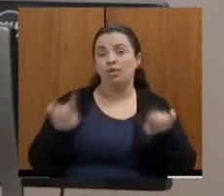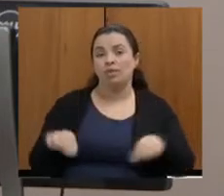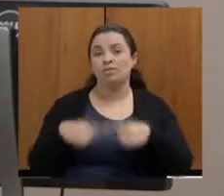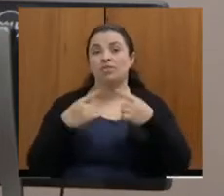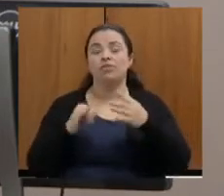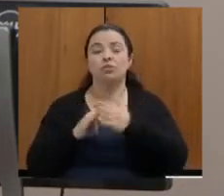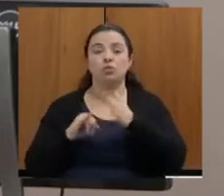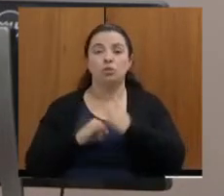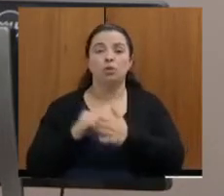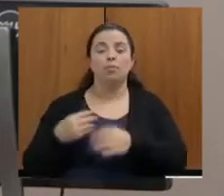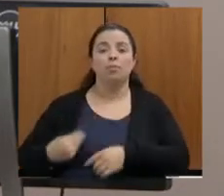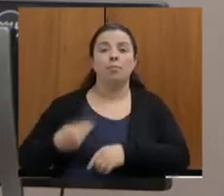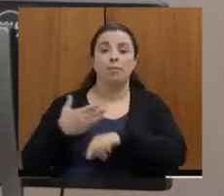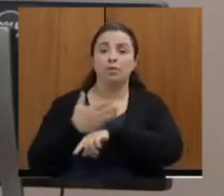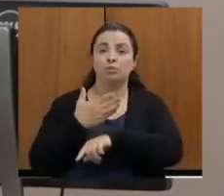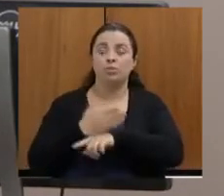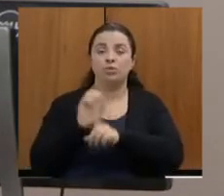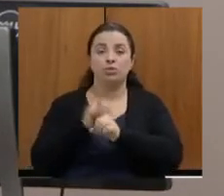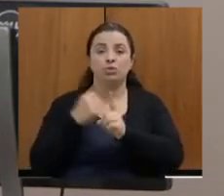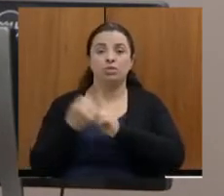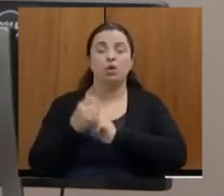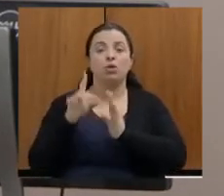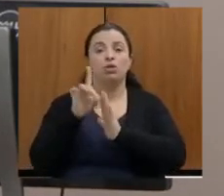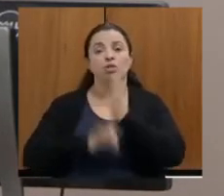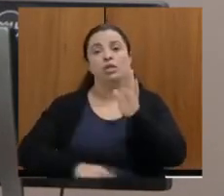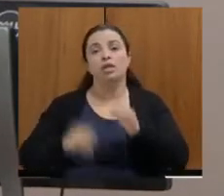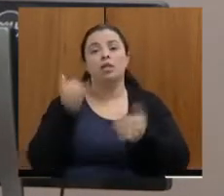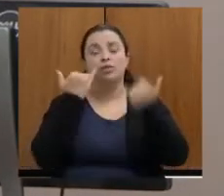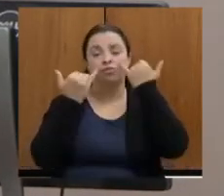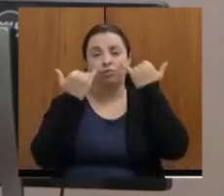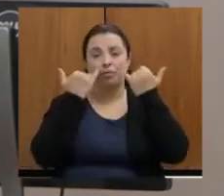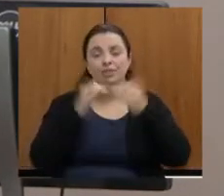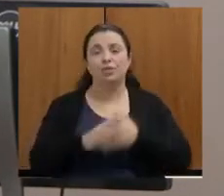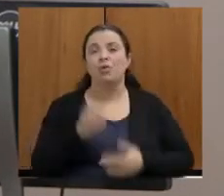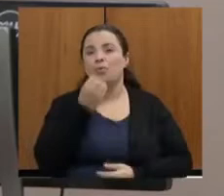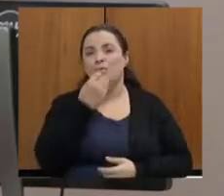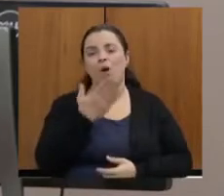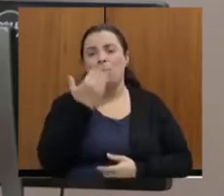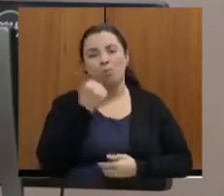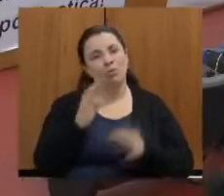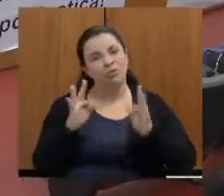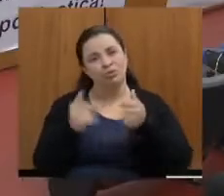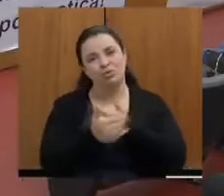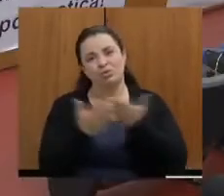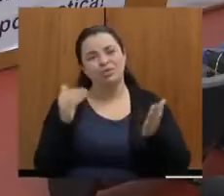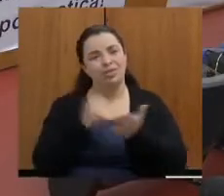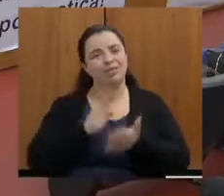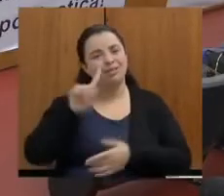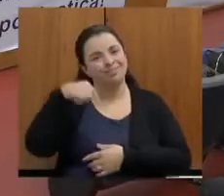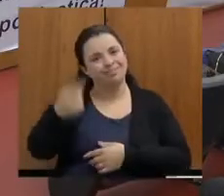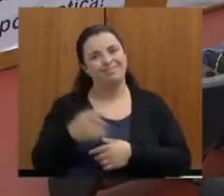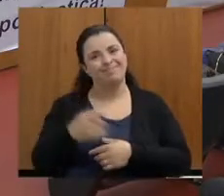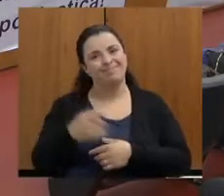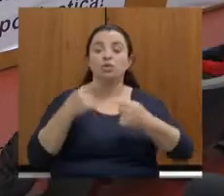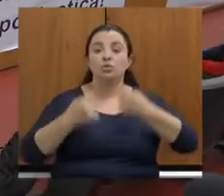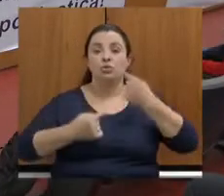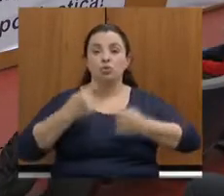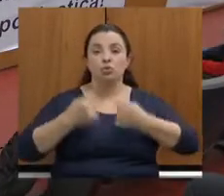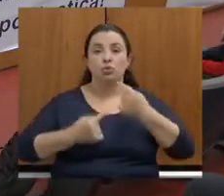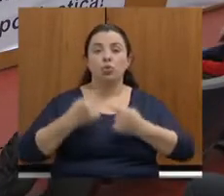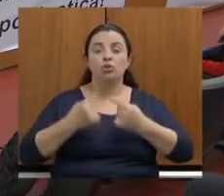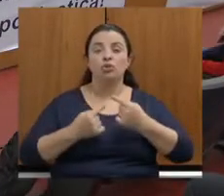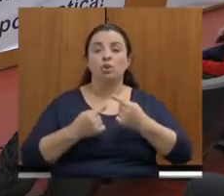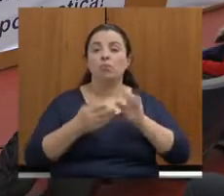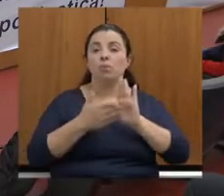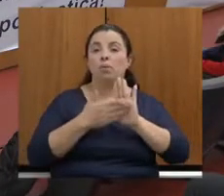participação social e direito à informação um bom almoço a todos até a volta à situação